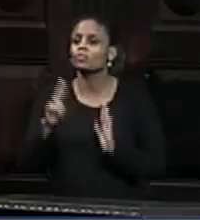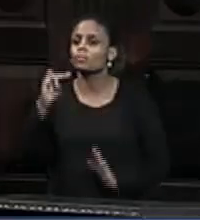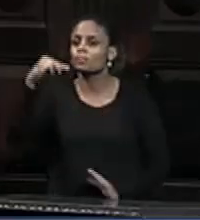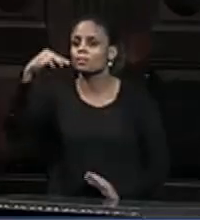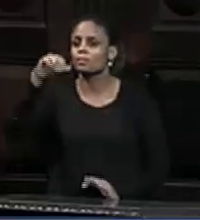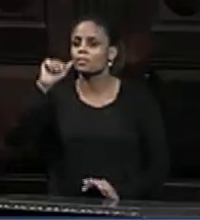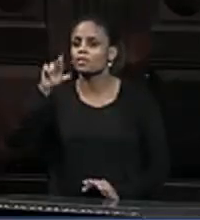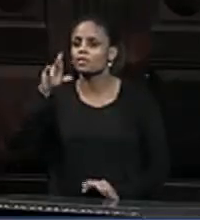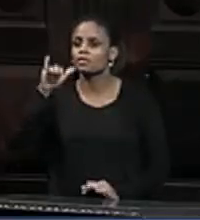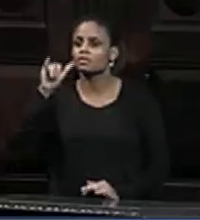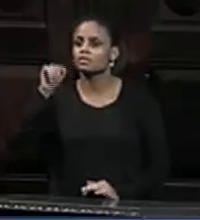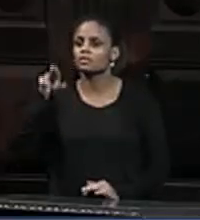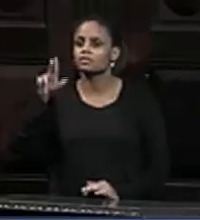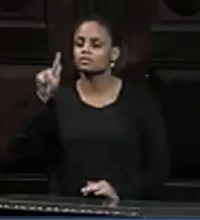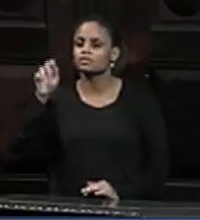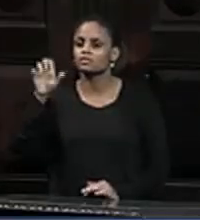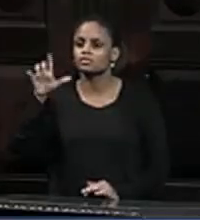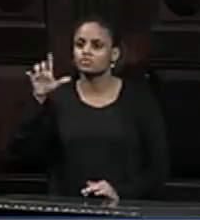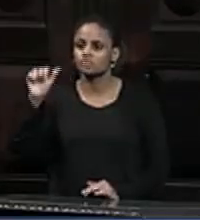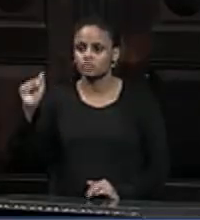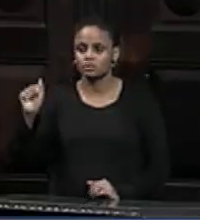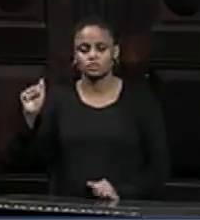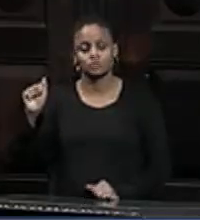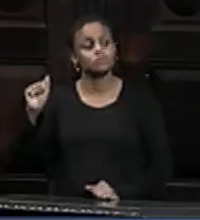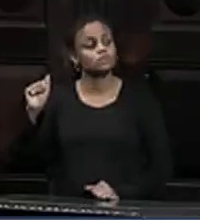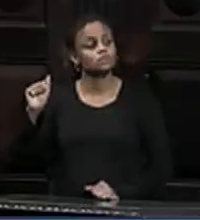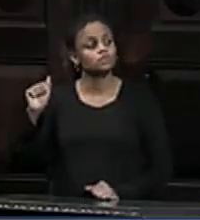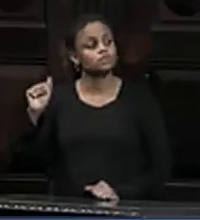Mariângela Sarrubo Fragata,